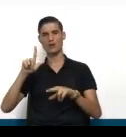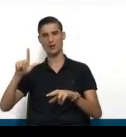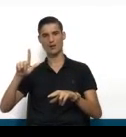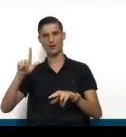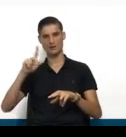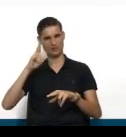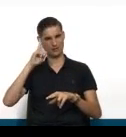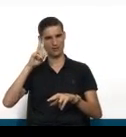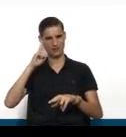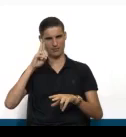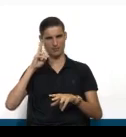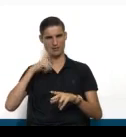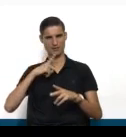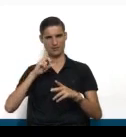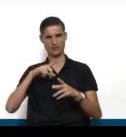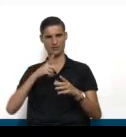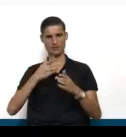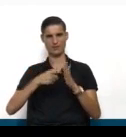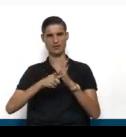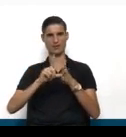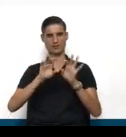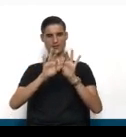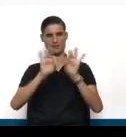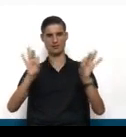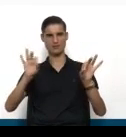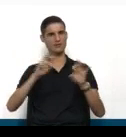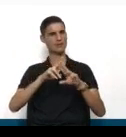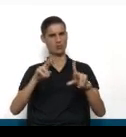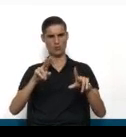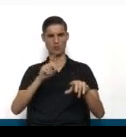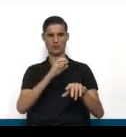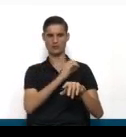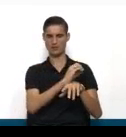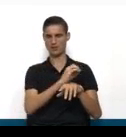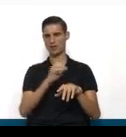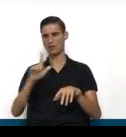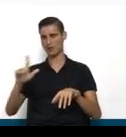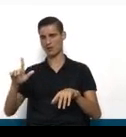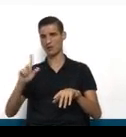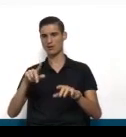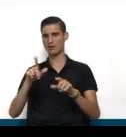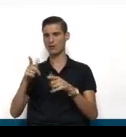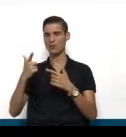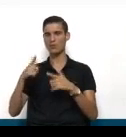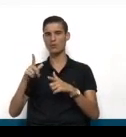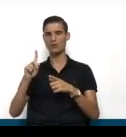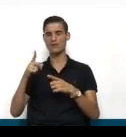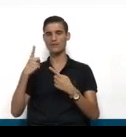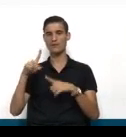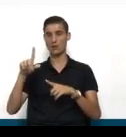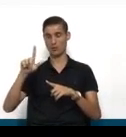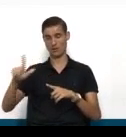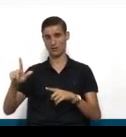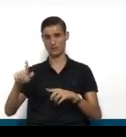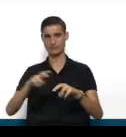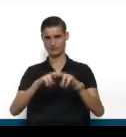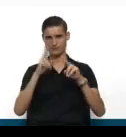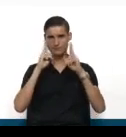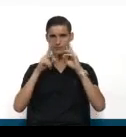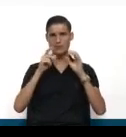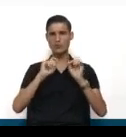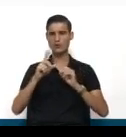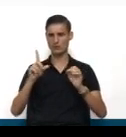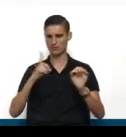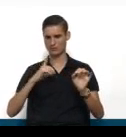ser outra extremidade, tá? Então, as primeiras condições que nós temos. Pense o seguinte, os extremos, eles estão